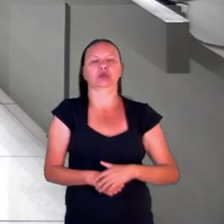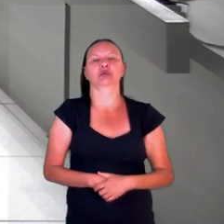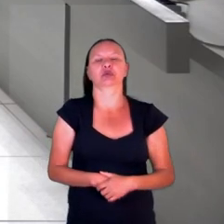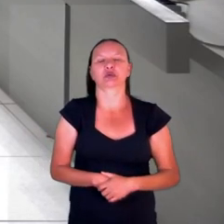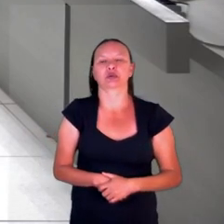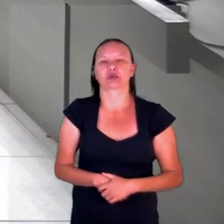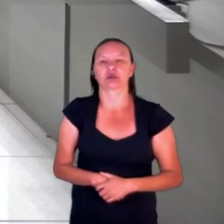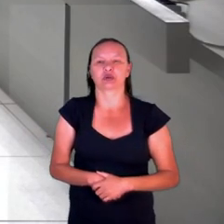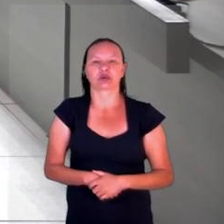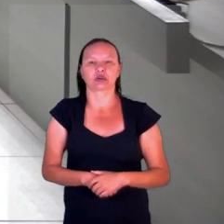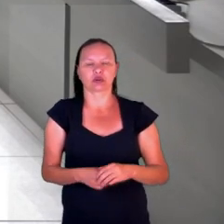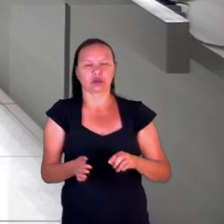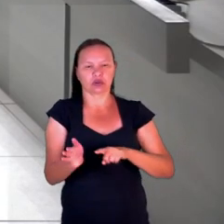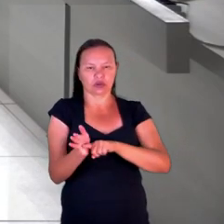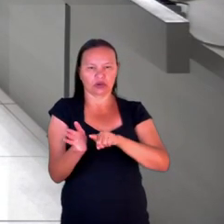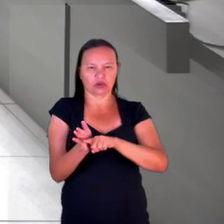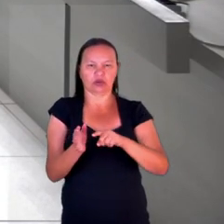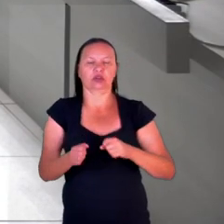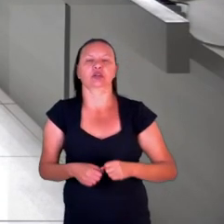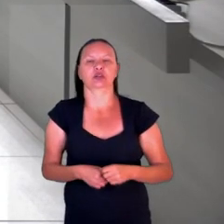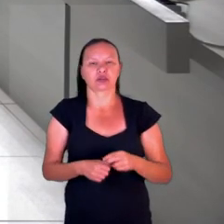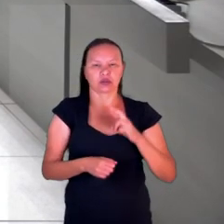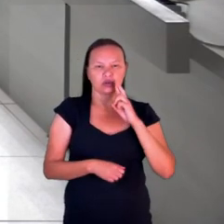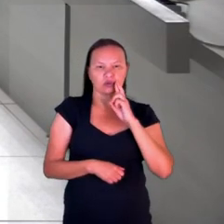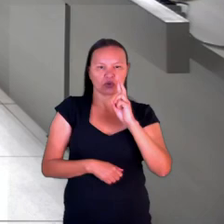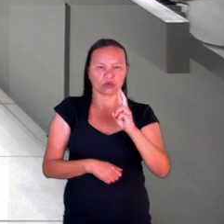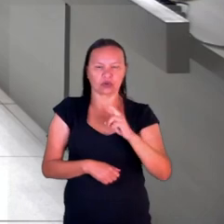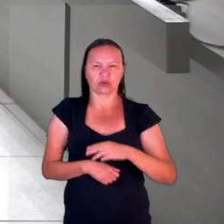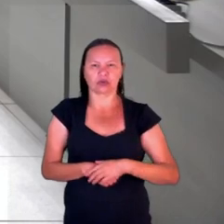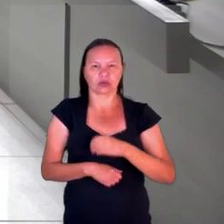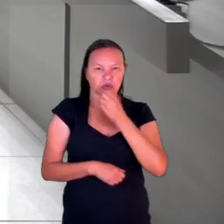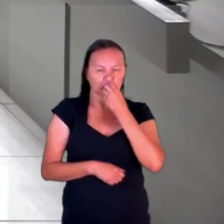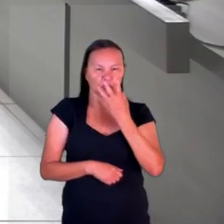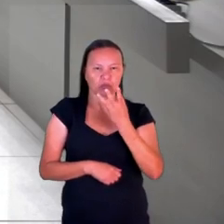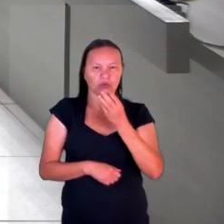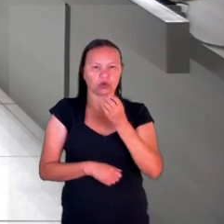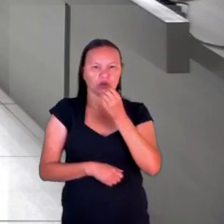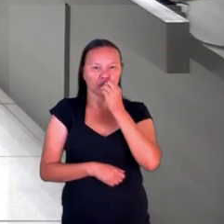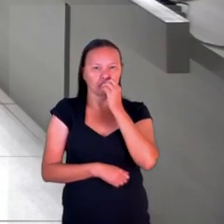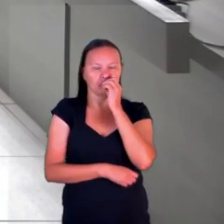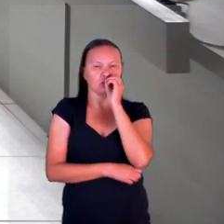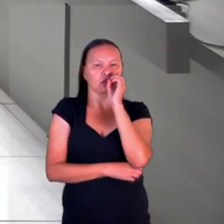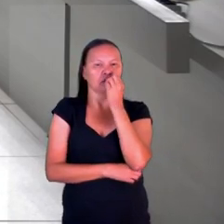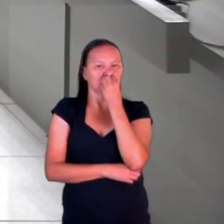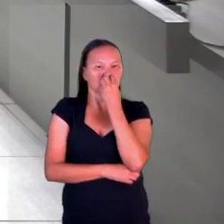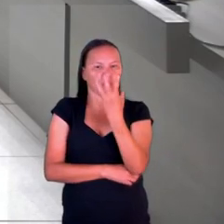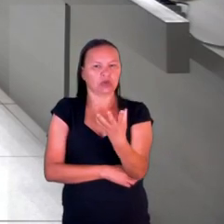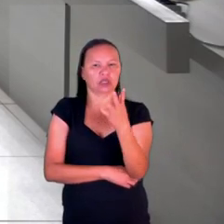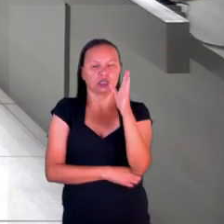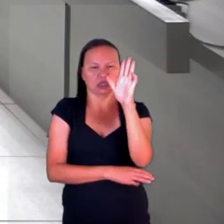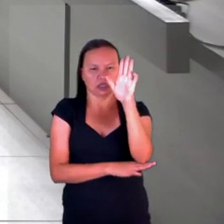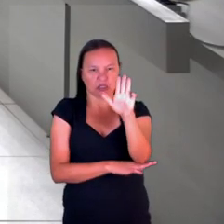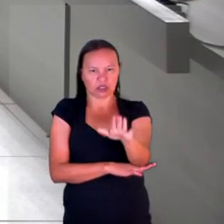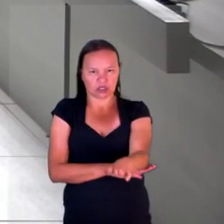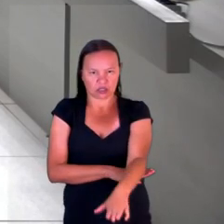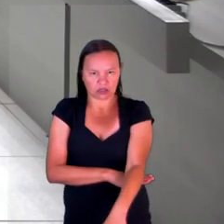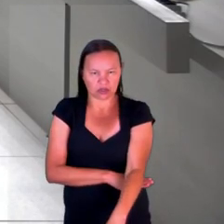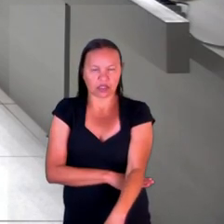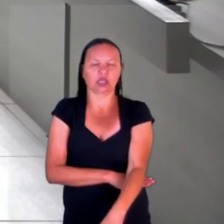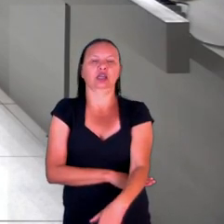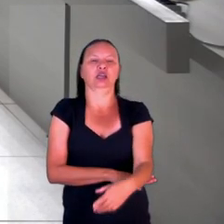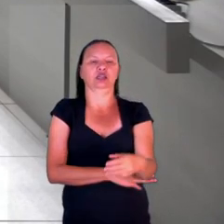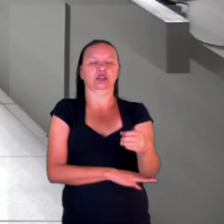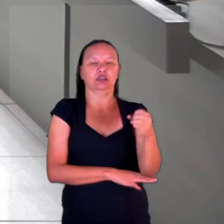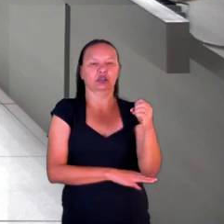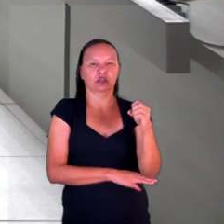as respostas bem Uma boa tarde a todas as pessoas que nos assistem eu sou Afonso